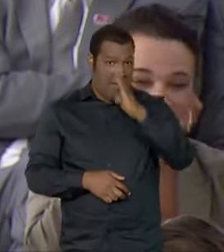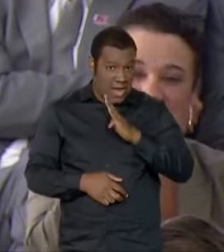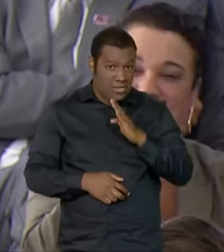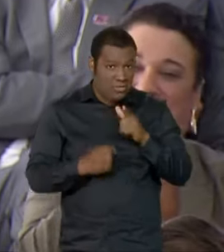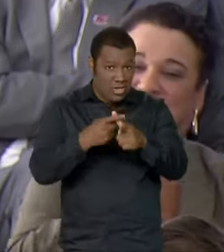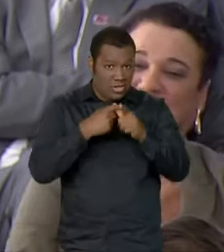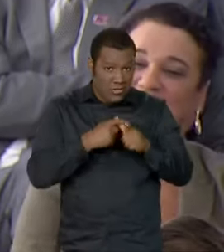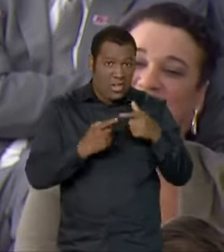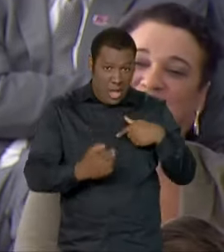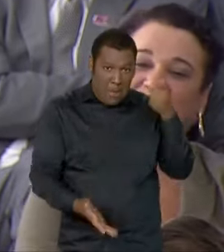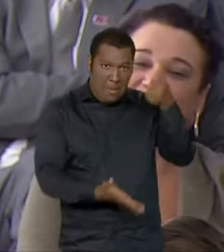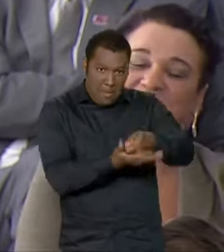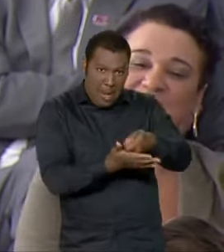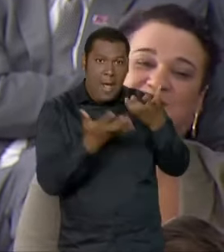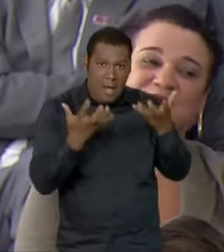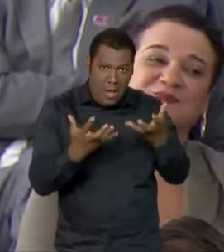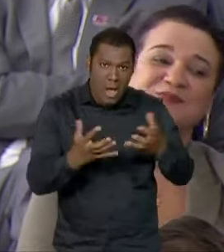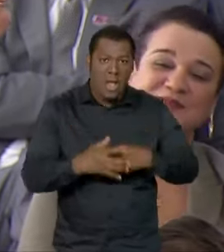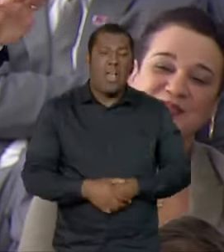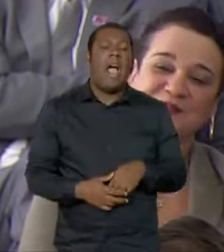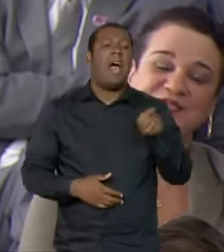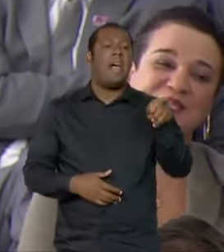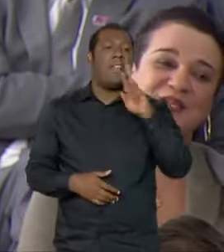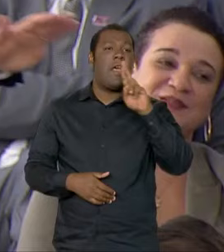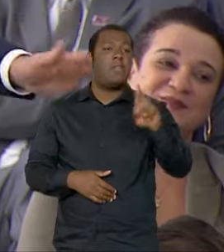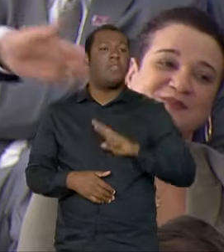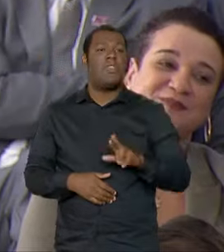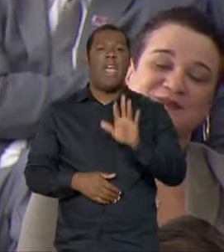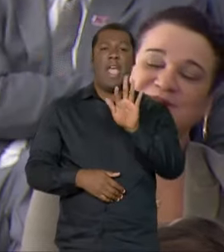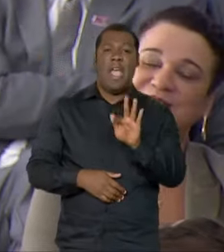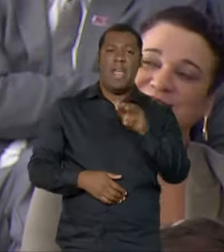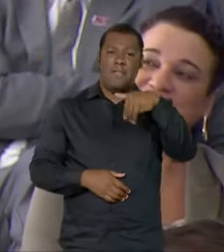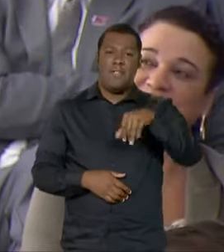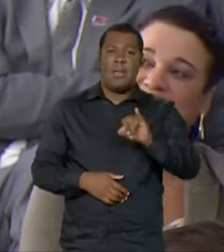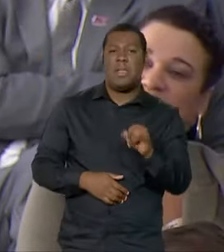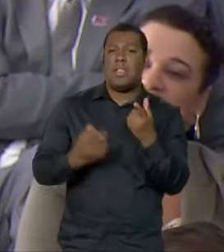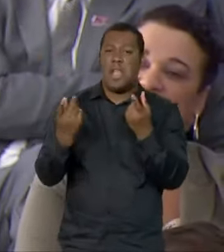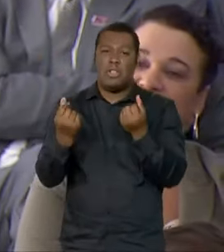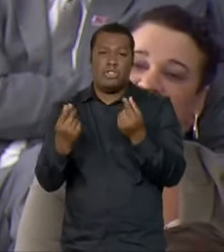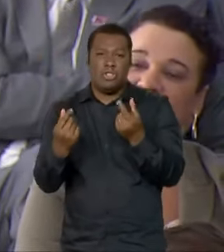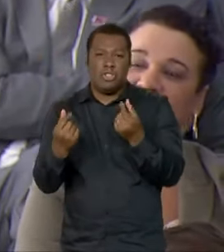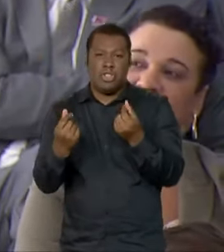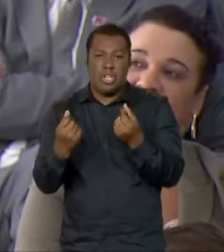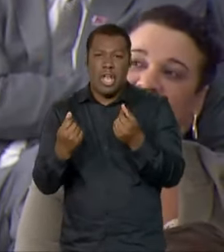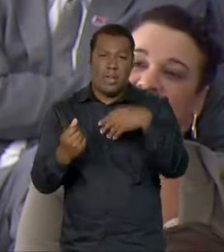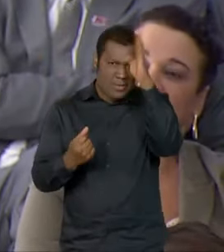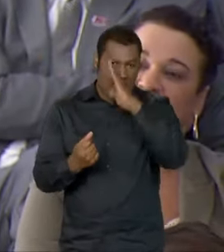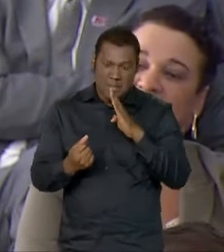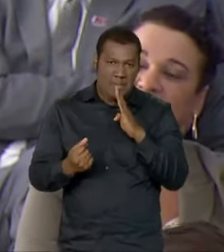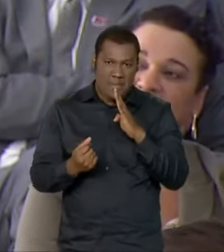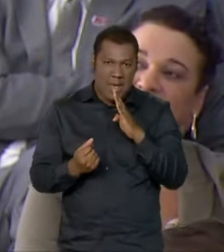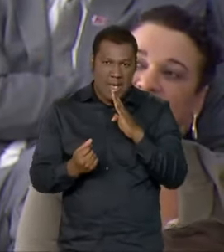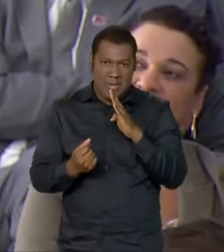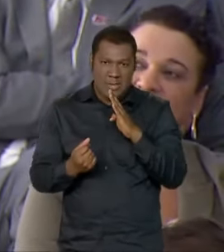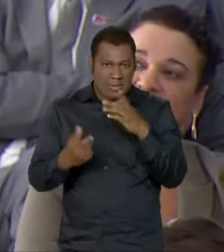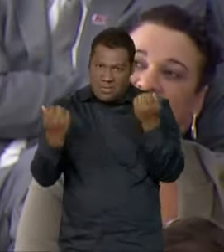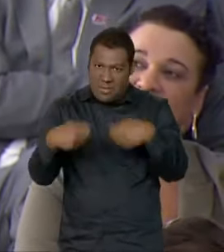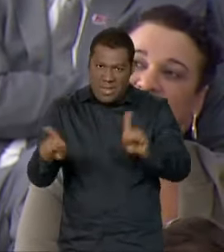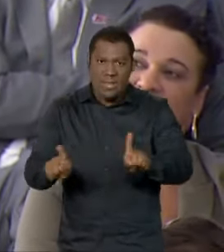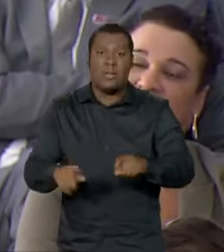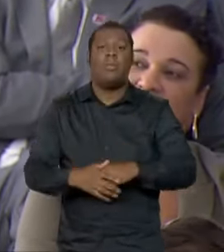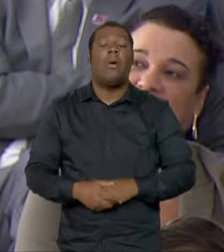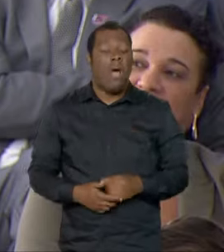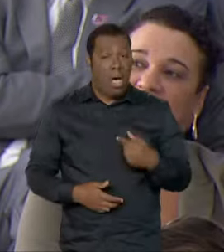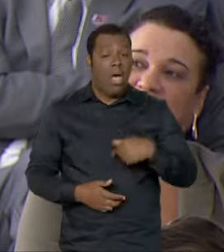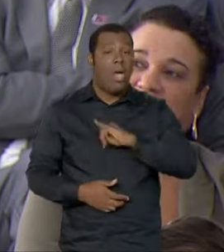não, Lula, a gente não precisa. O FMI não precisa de dinheiro, o FMI confia no Brasil. Eu falei, mas eu quero pagar. Eu não